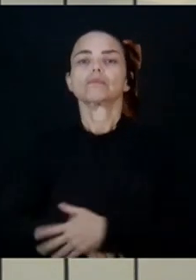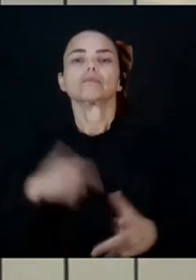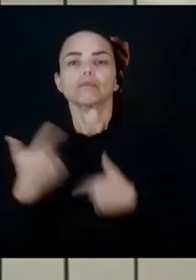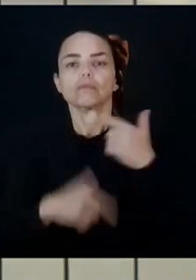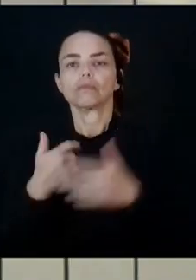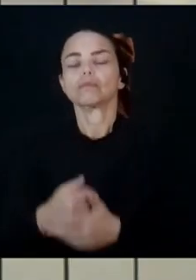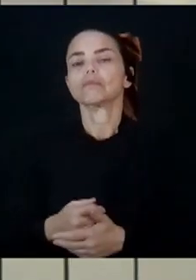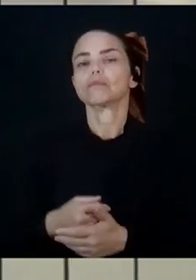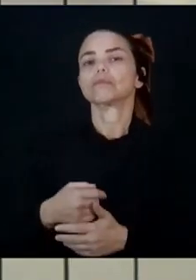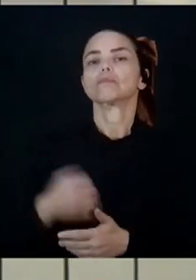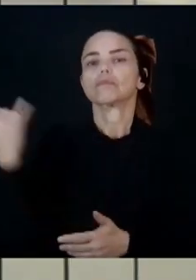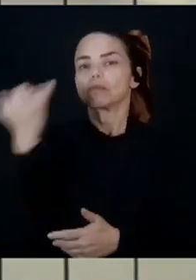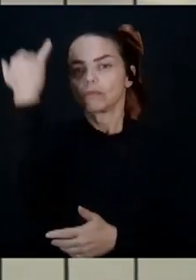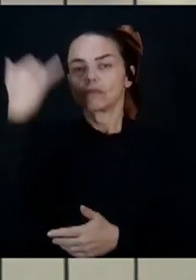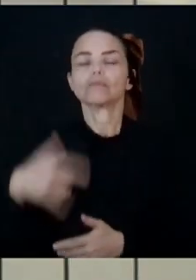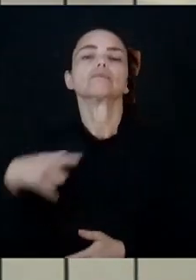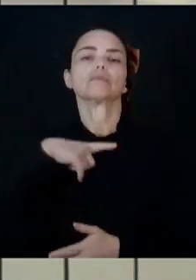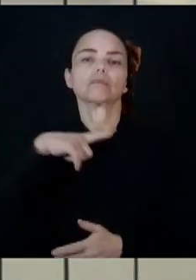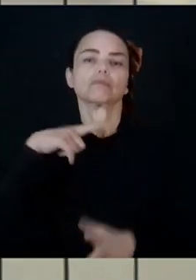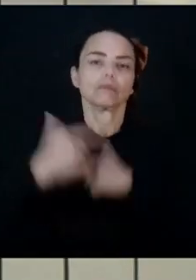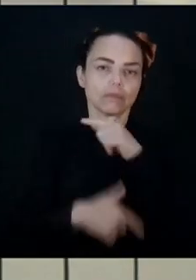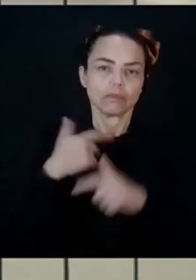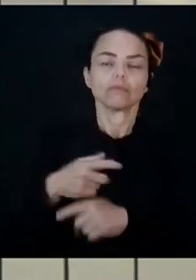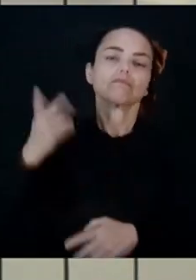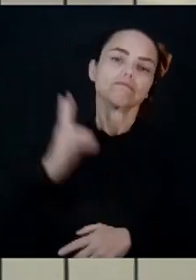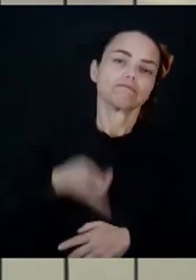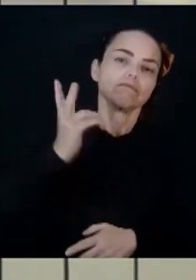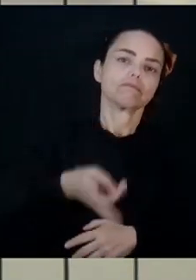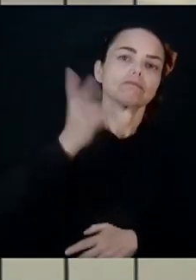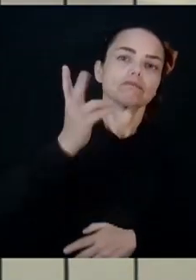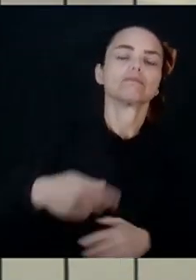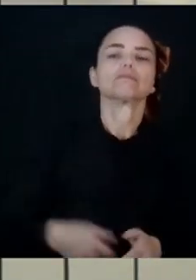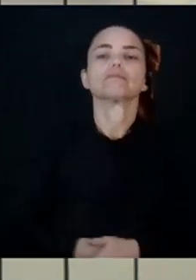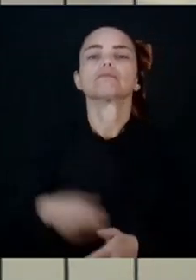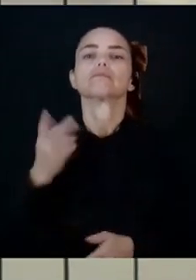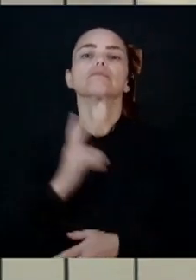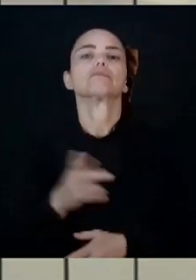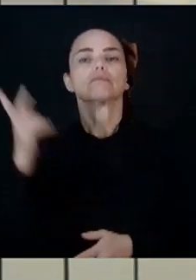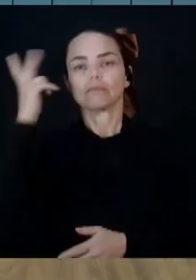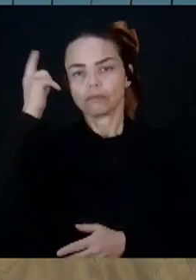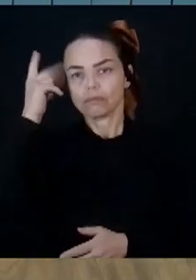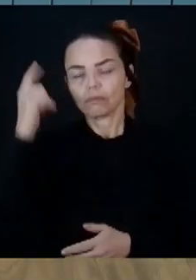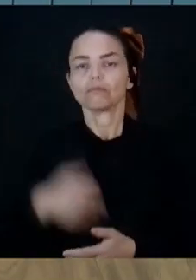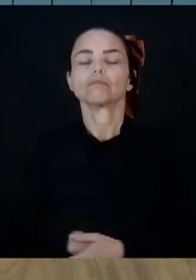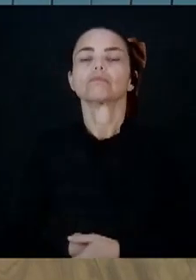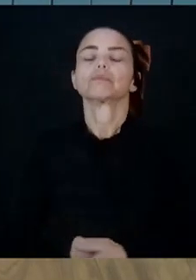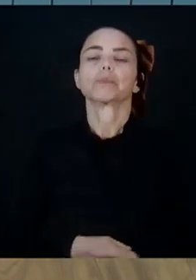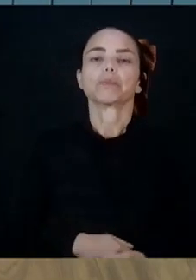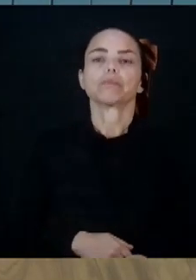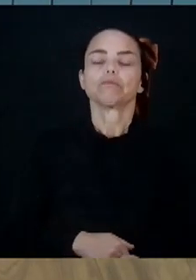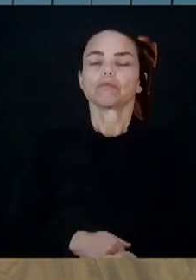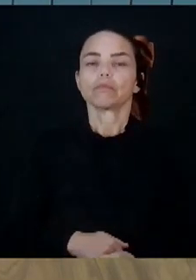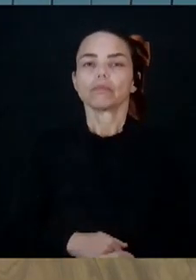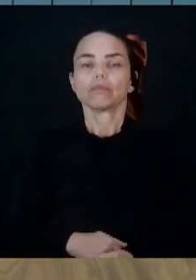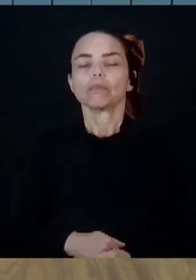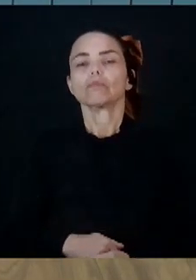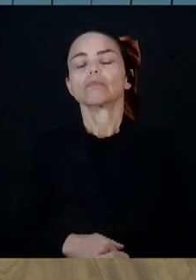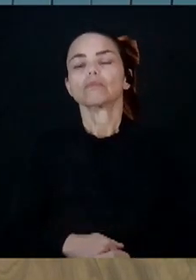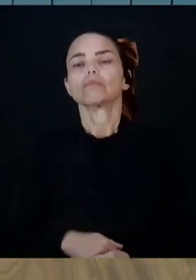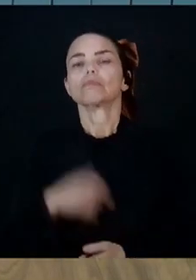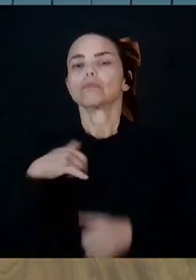que exigem aquele funcionamento contínuo, vão ser mantidos normalmente. Vamos com as notícias